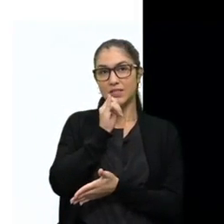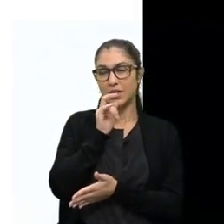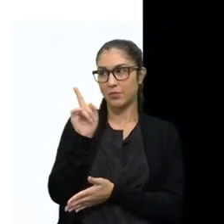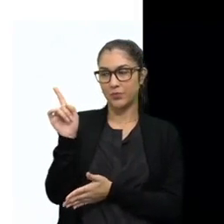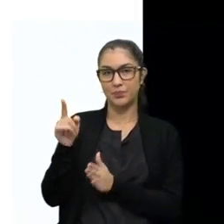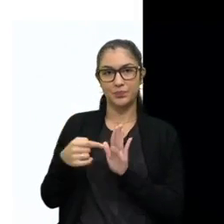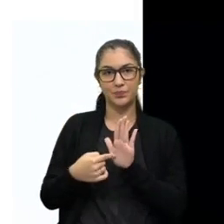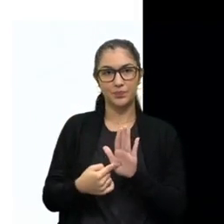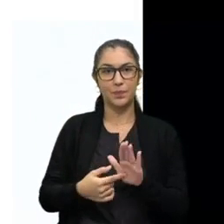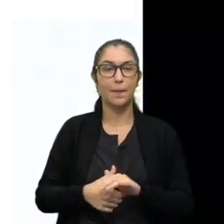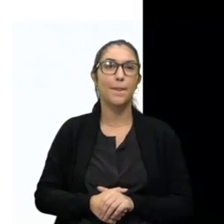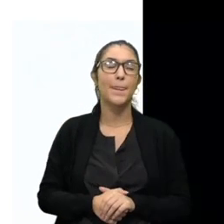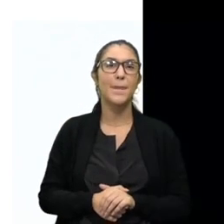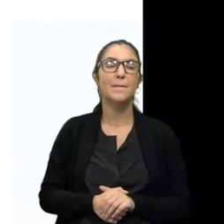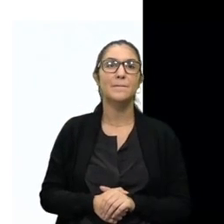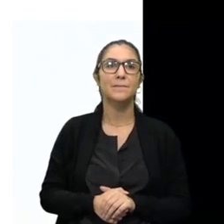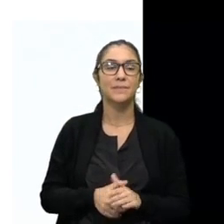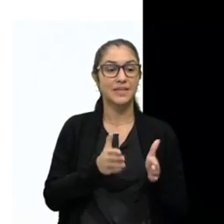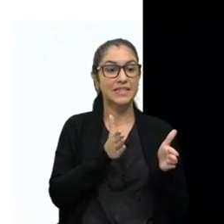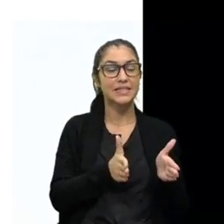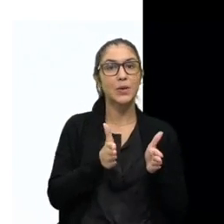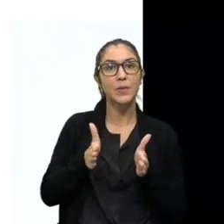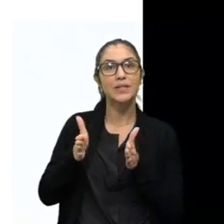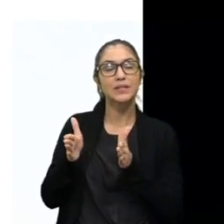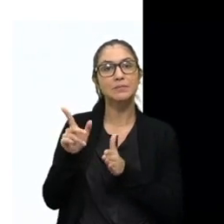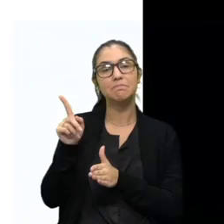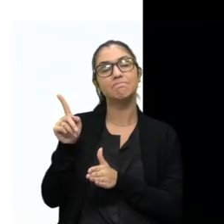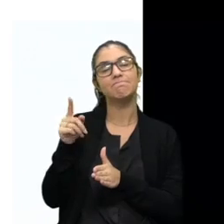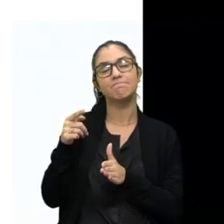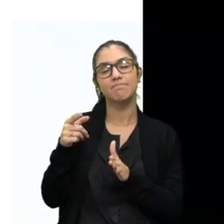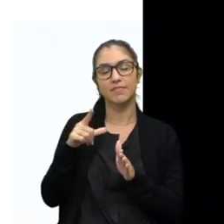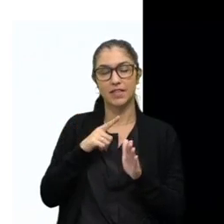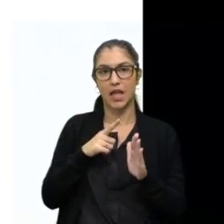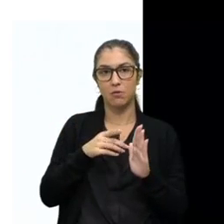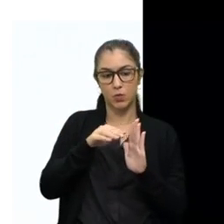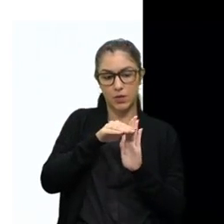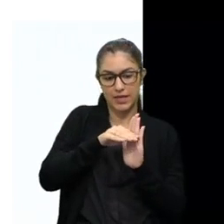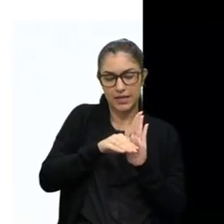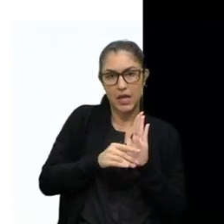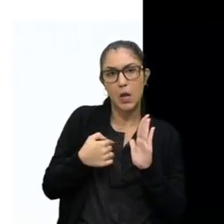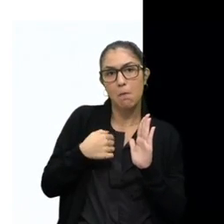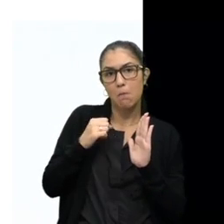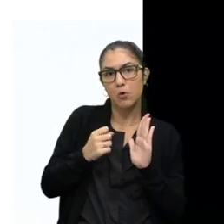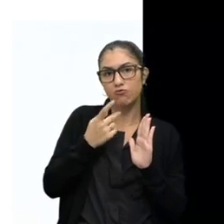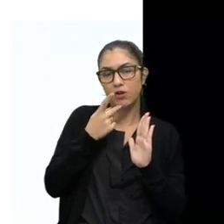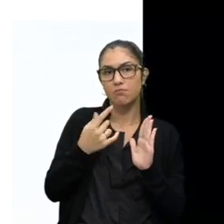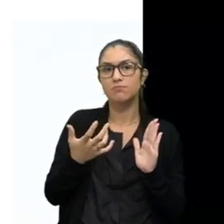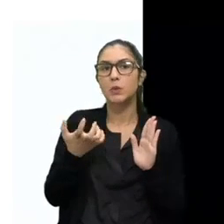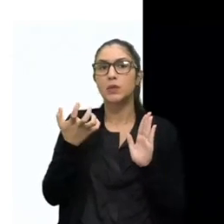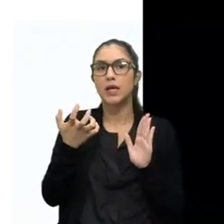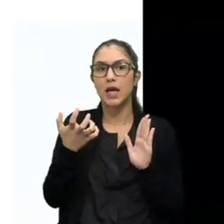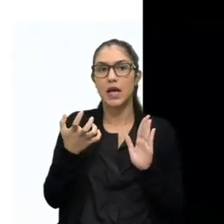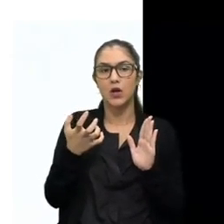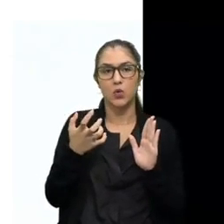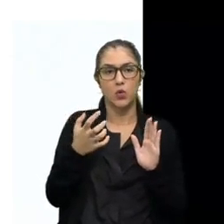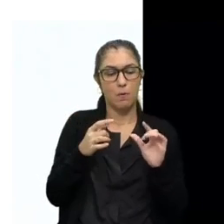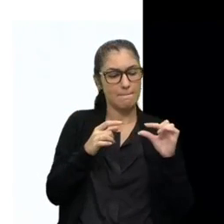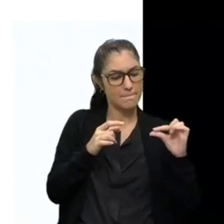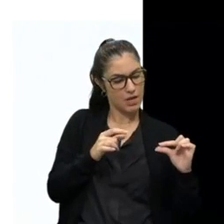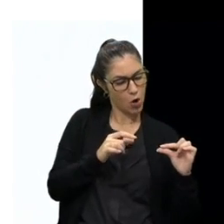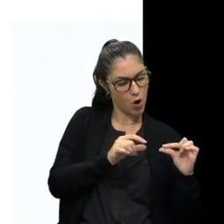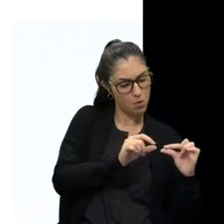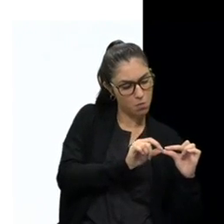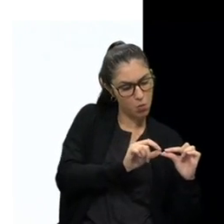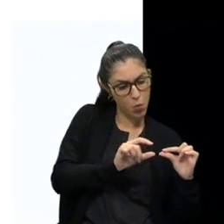para você, a questão de sequenciação. Então, eu estabeleço um critério. Eu posso dizer que eu quero do menor para